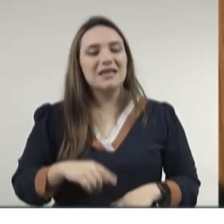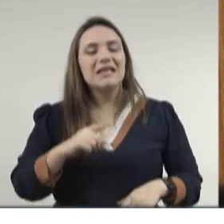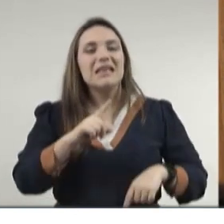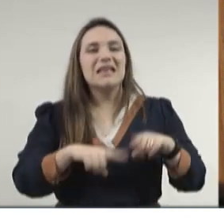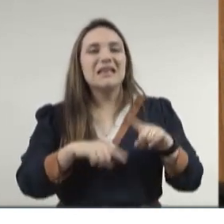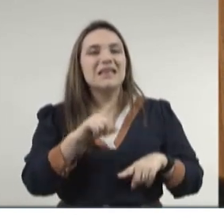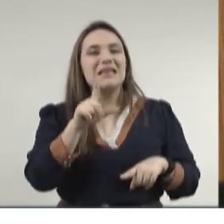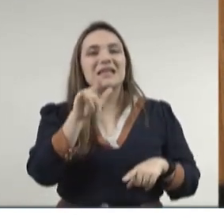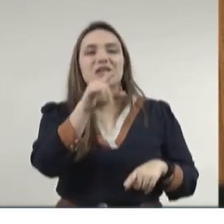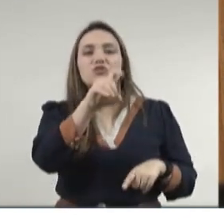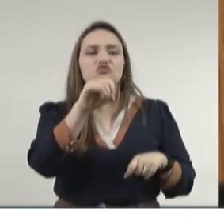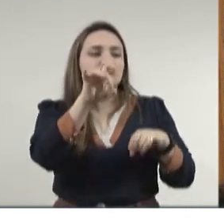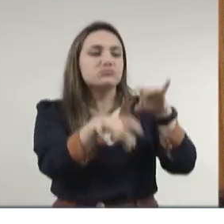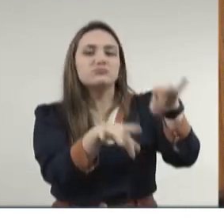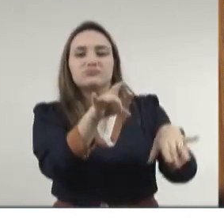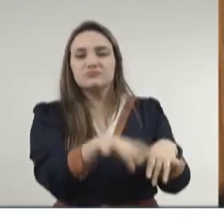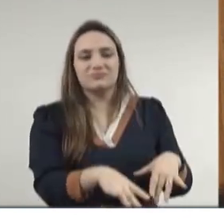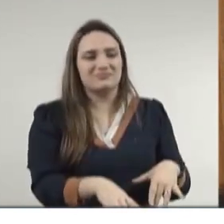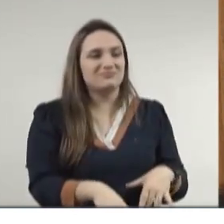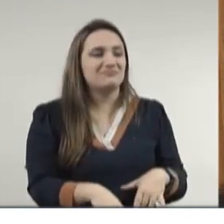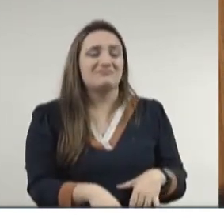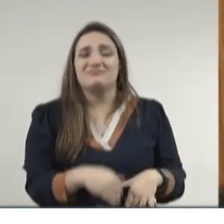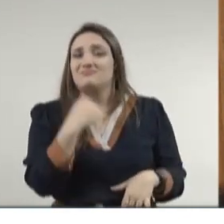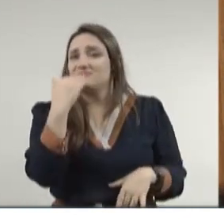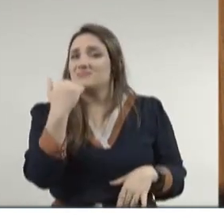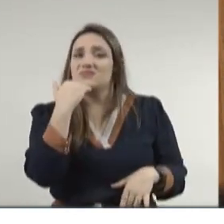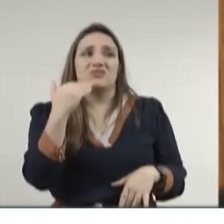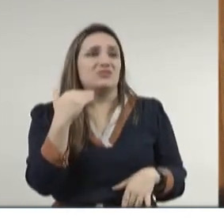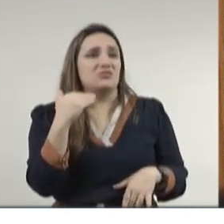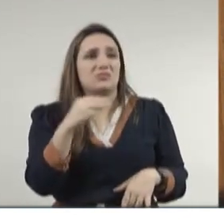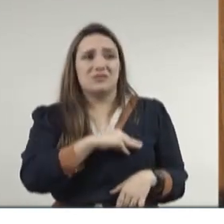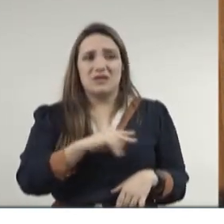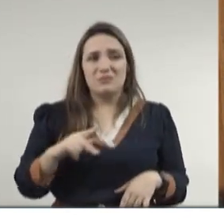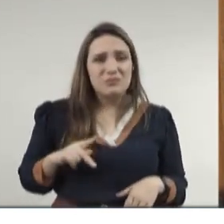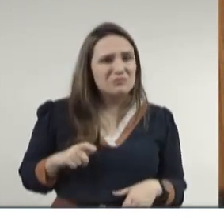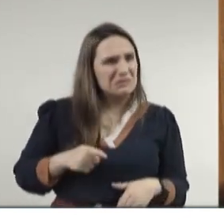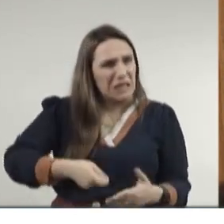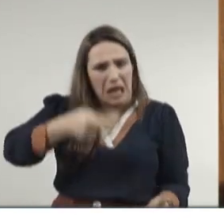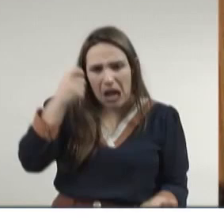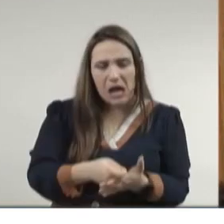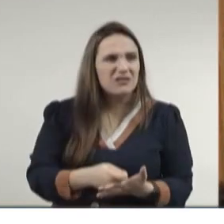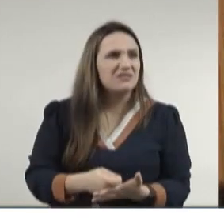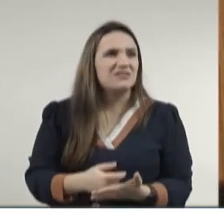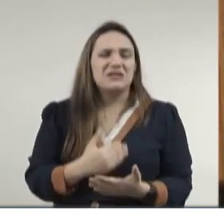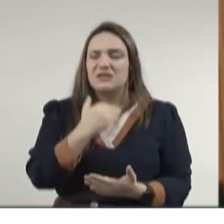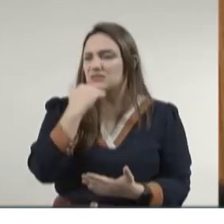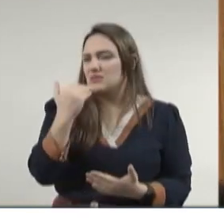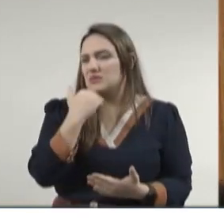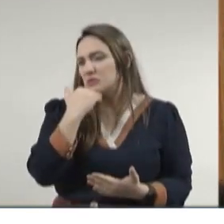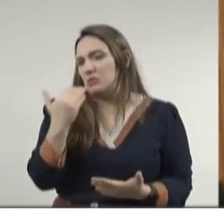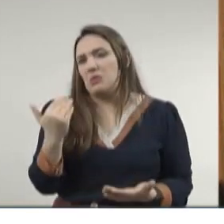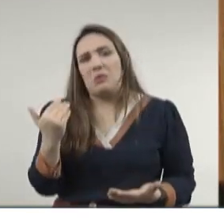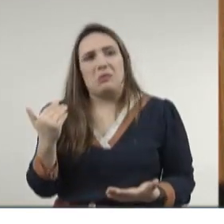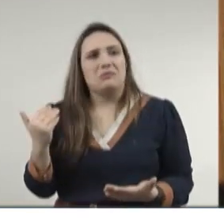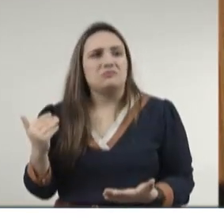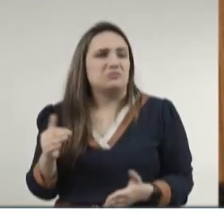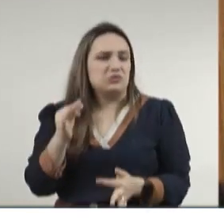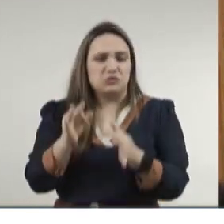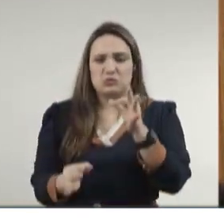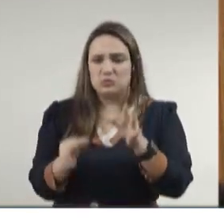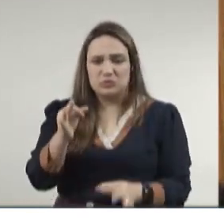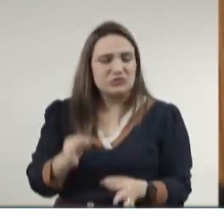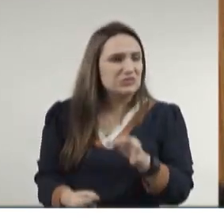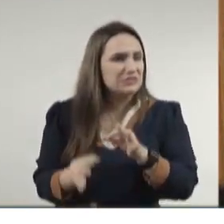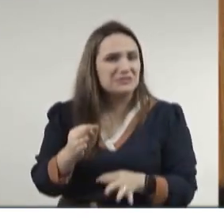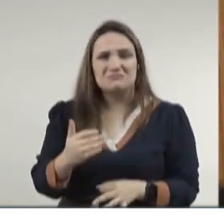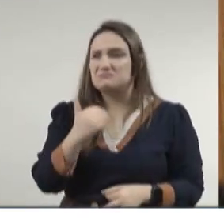sólidos, não adiantou o Ministério Público pressionar o município, não adiantou a